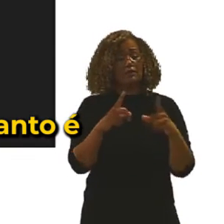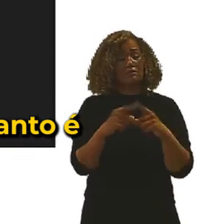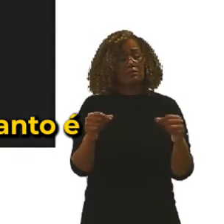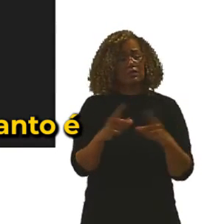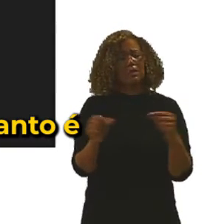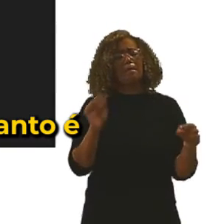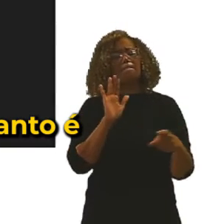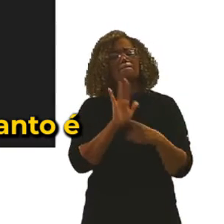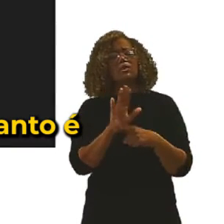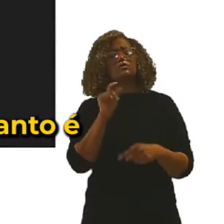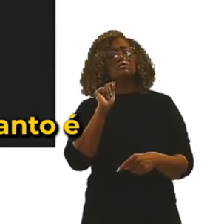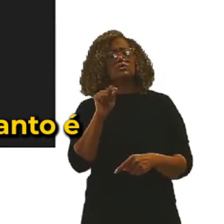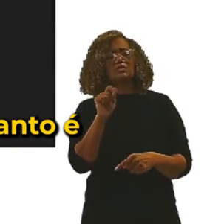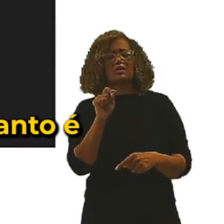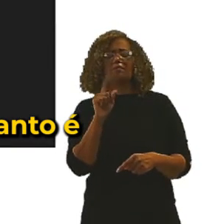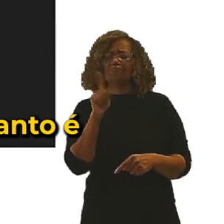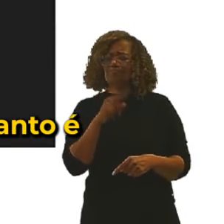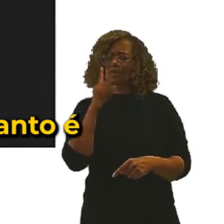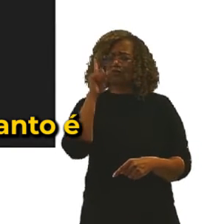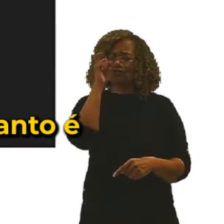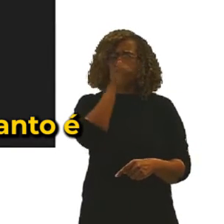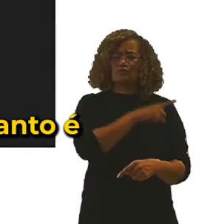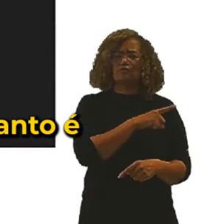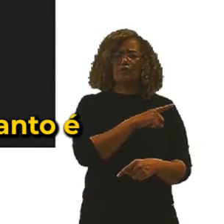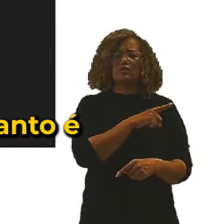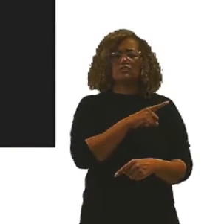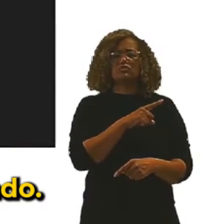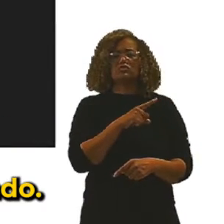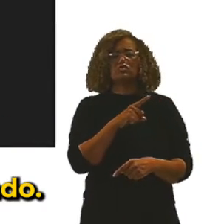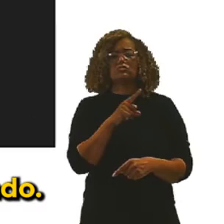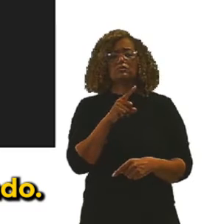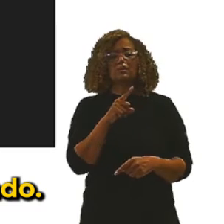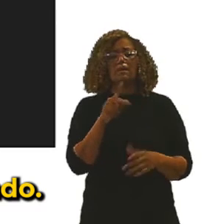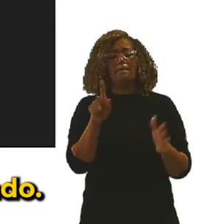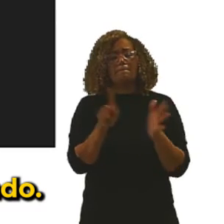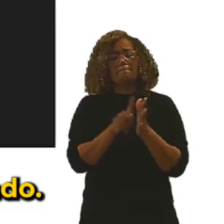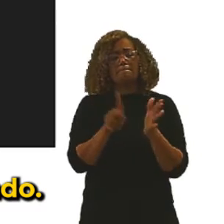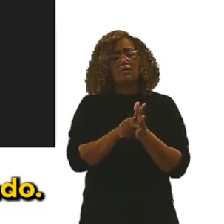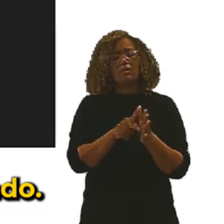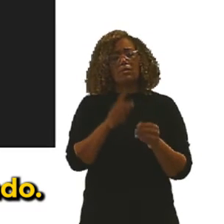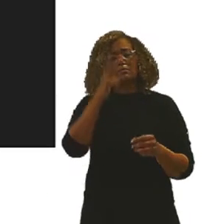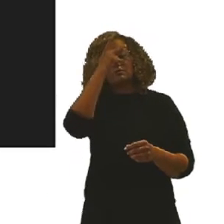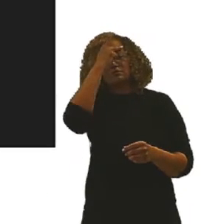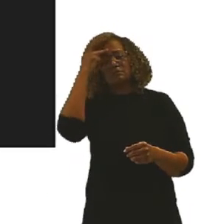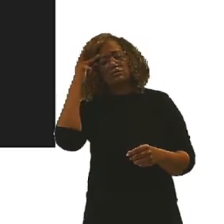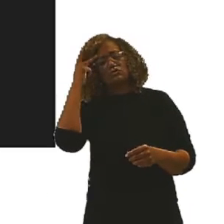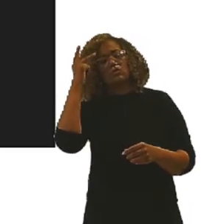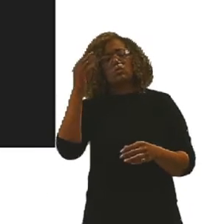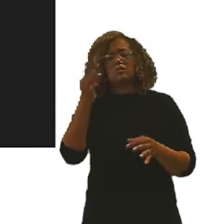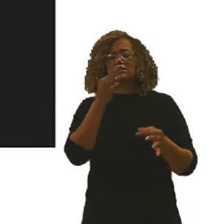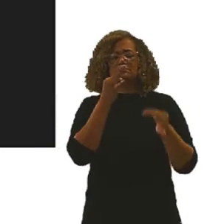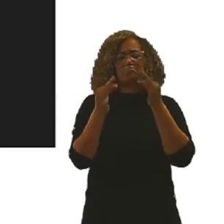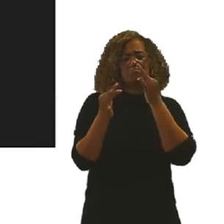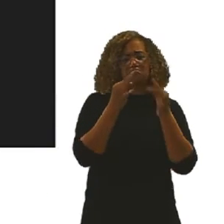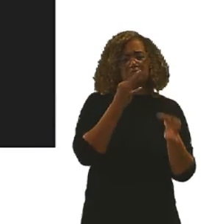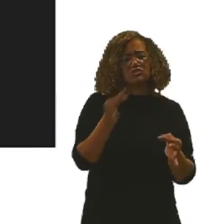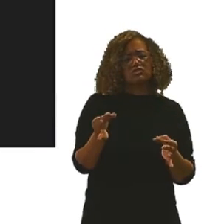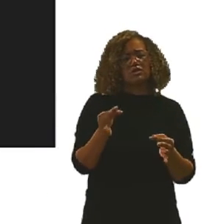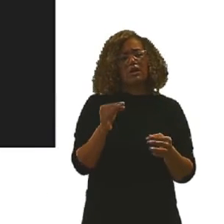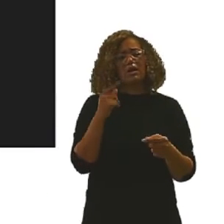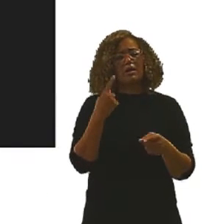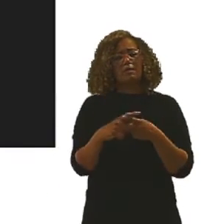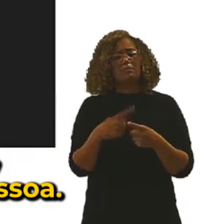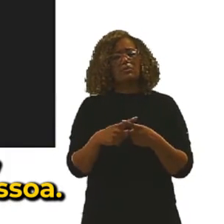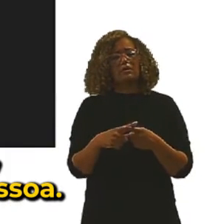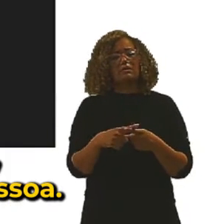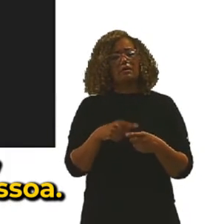nos mostra o quanto é difícil, né, essa rota crítica das mulheres. Ela fez um bilhete quando estava pedindo, foi